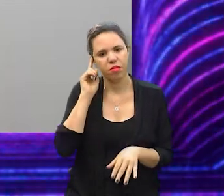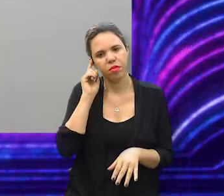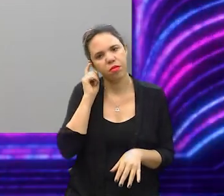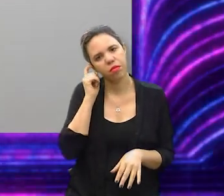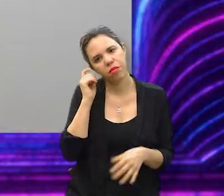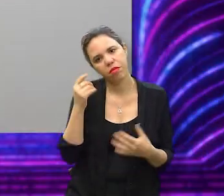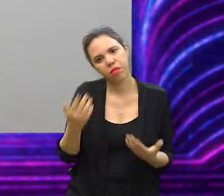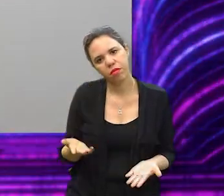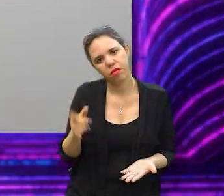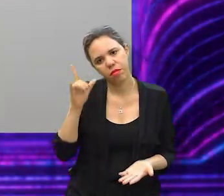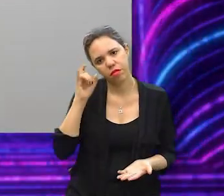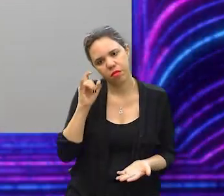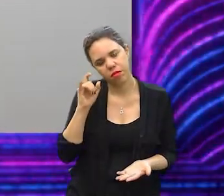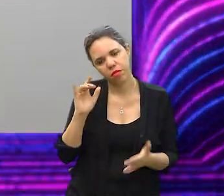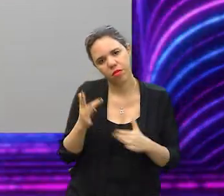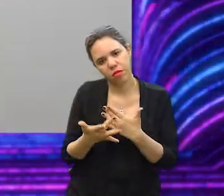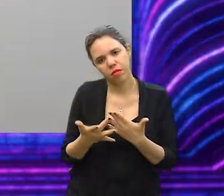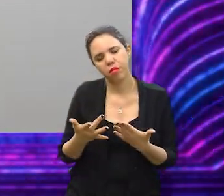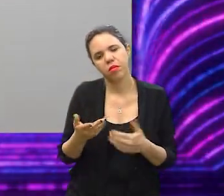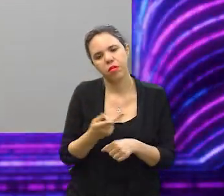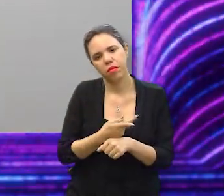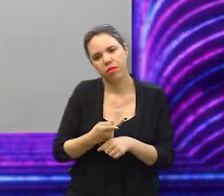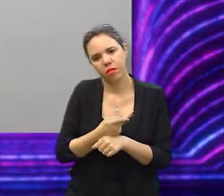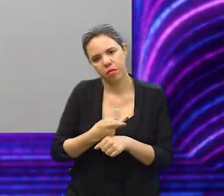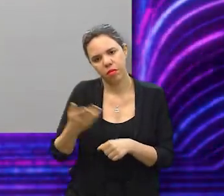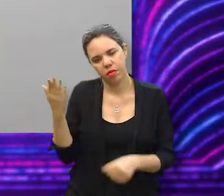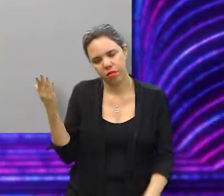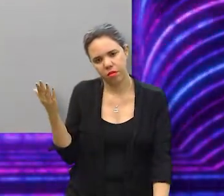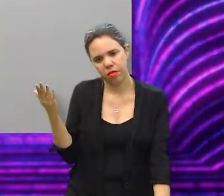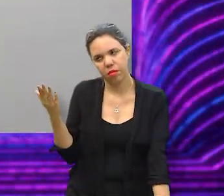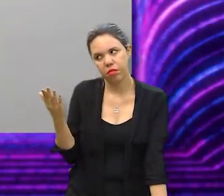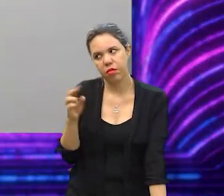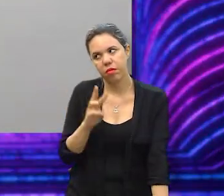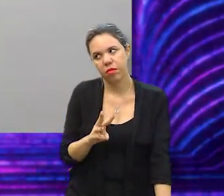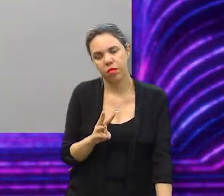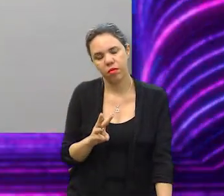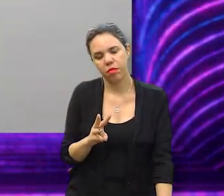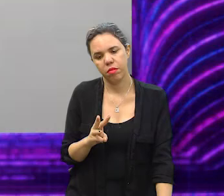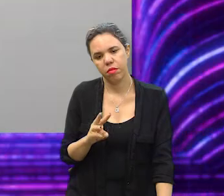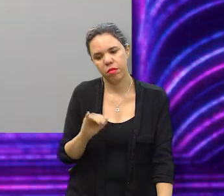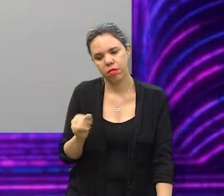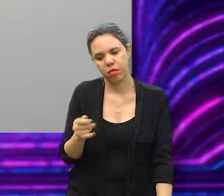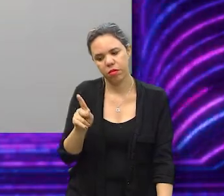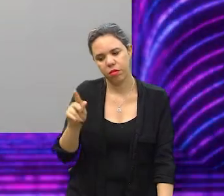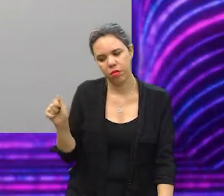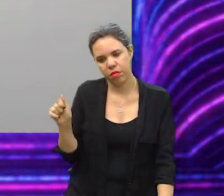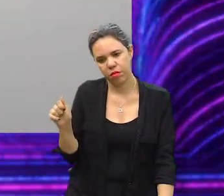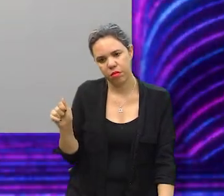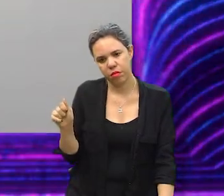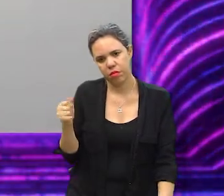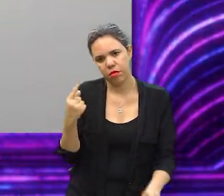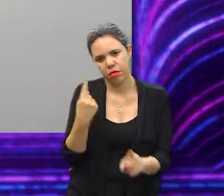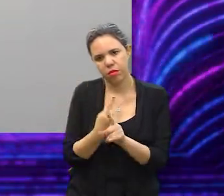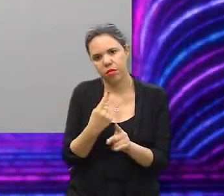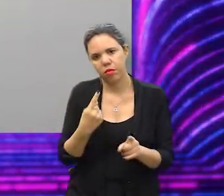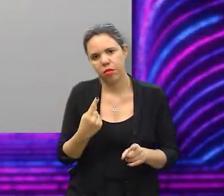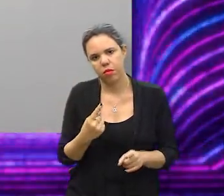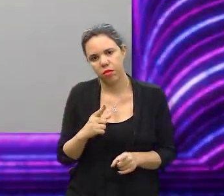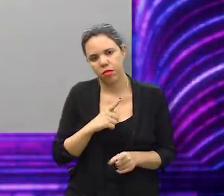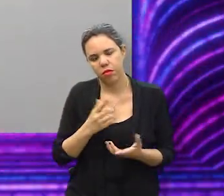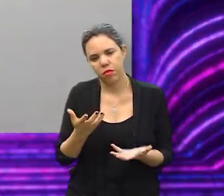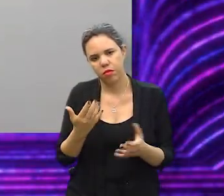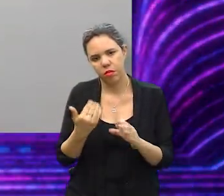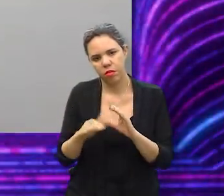Então, Instagram e redes sociais, vocês procuram por Wagner Armani com W ou WJPA. Vocês podem me encontrar. Quem quiser